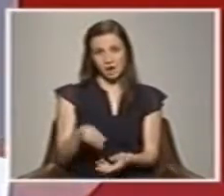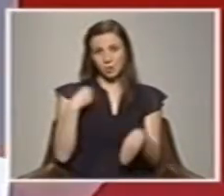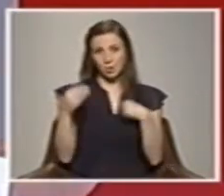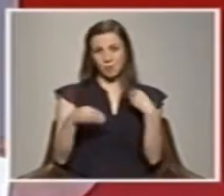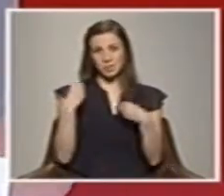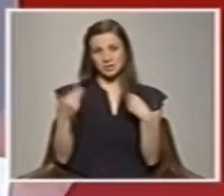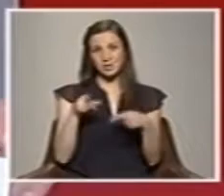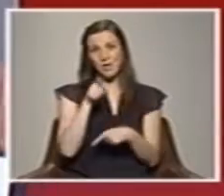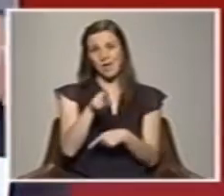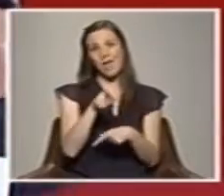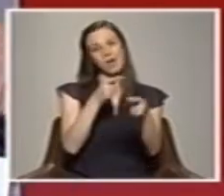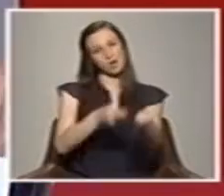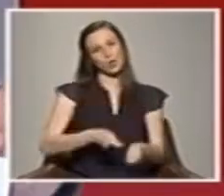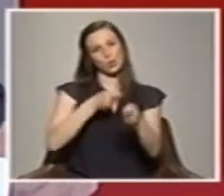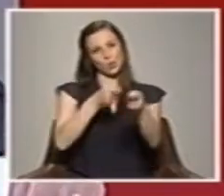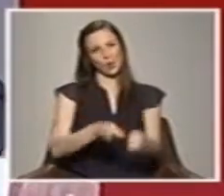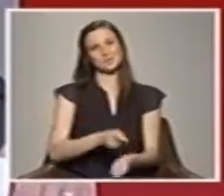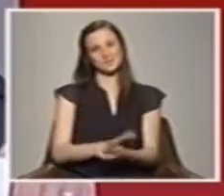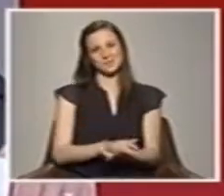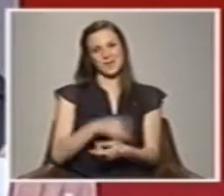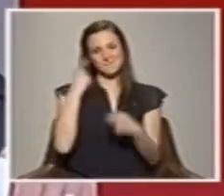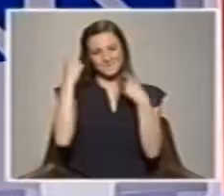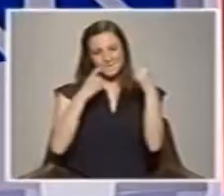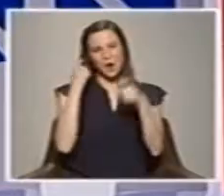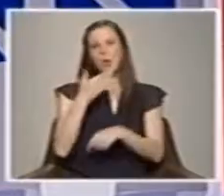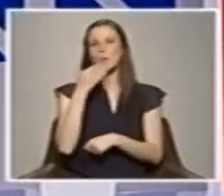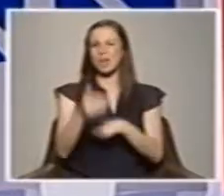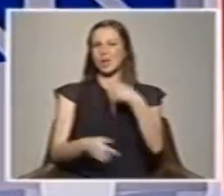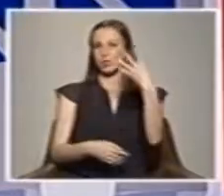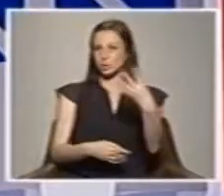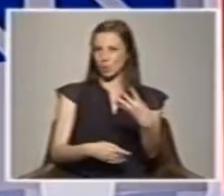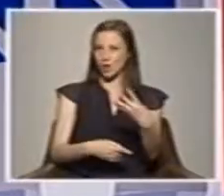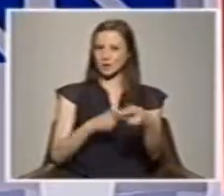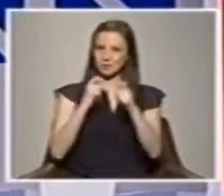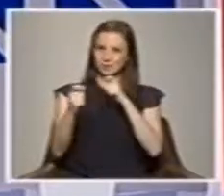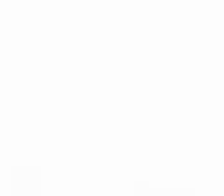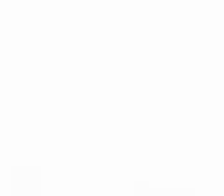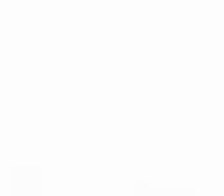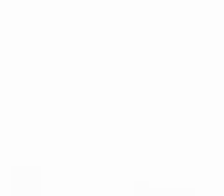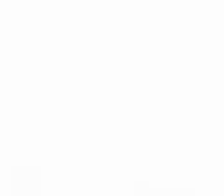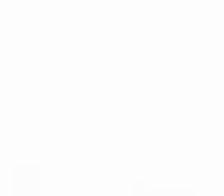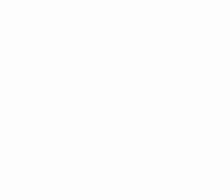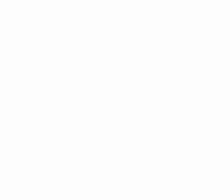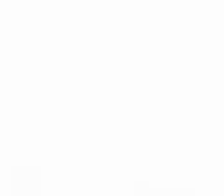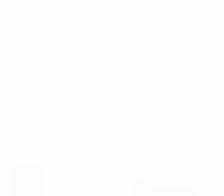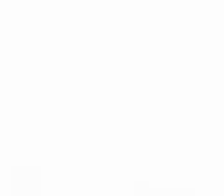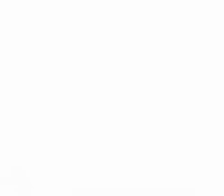preocupação ficam tem que ser esses dois ensinamentos para nós refletirmos. Muito obrigado aos quatro por terem vindo conversar comigo esta tarde.